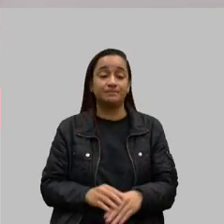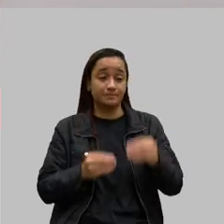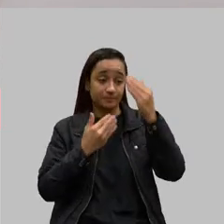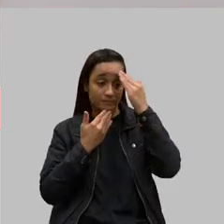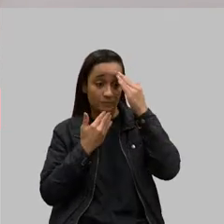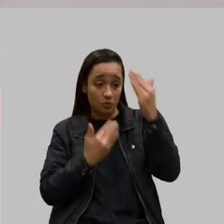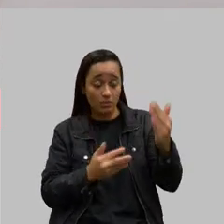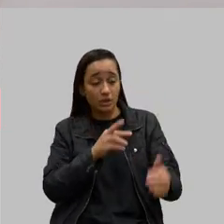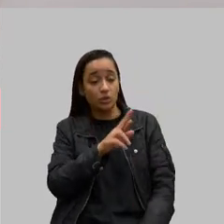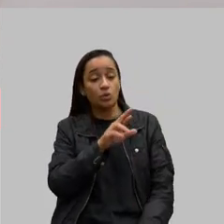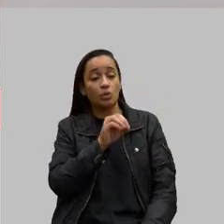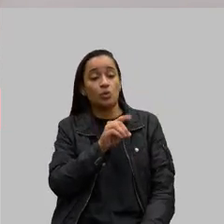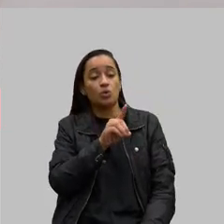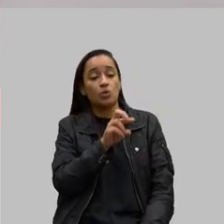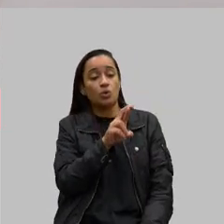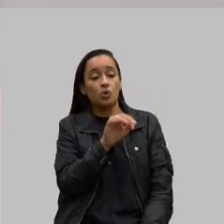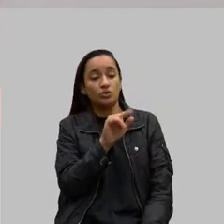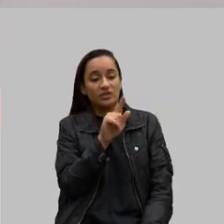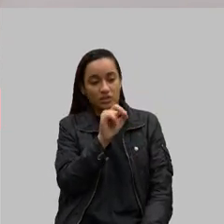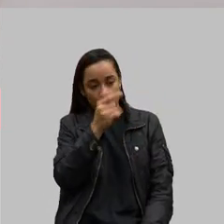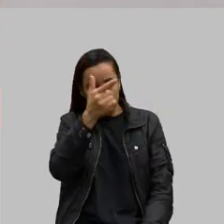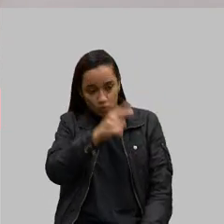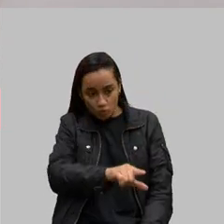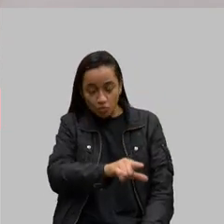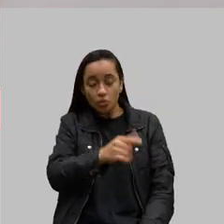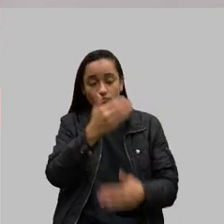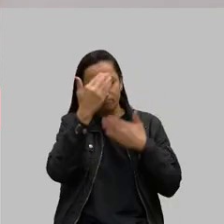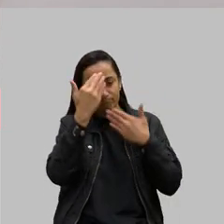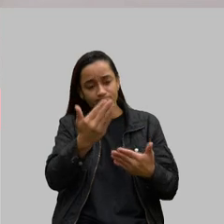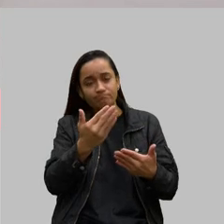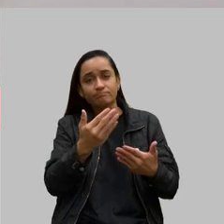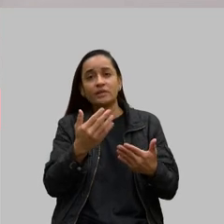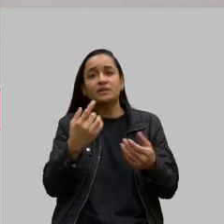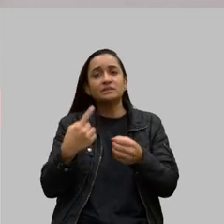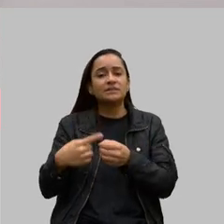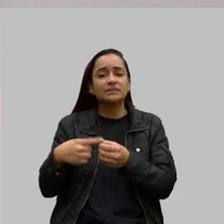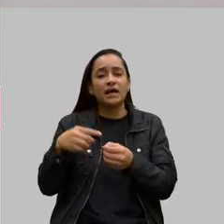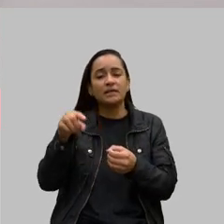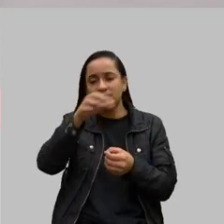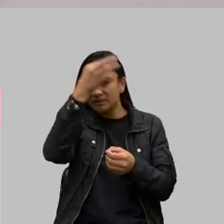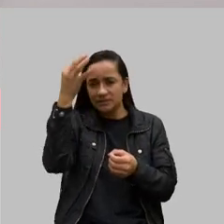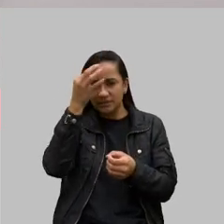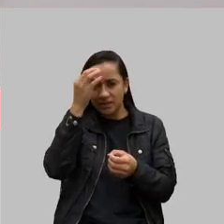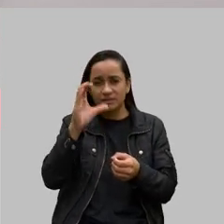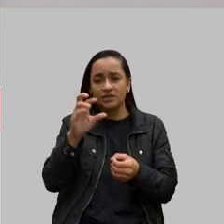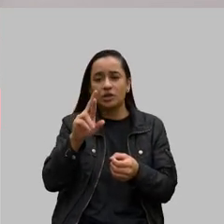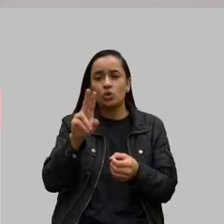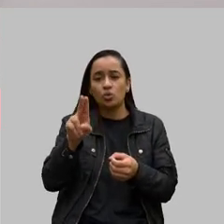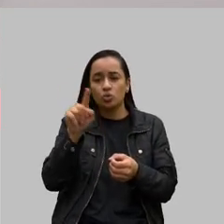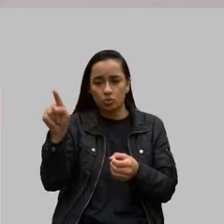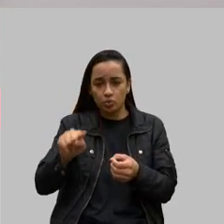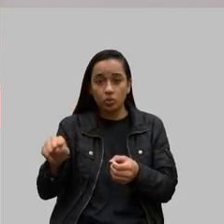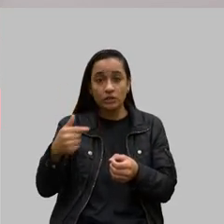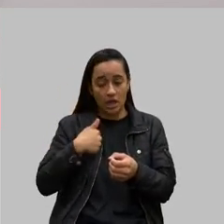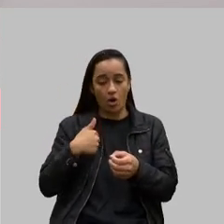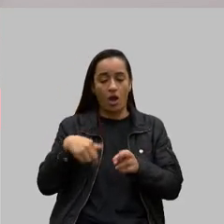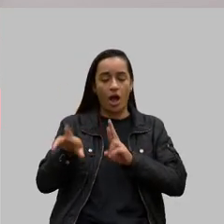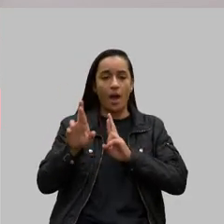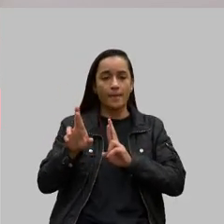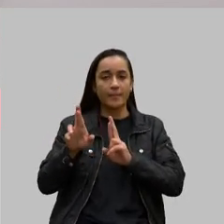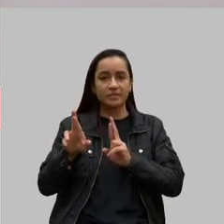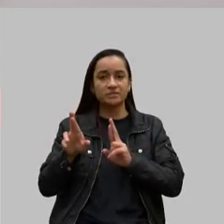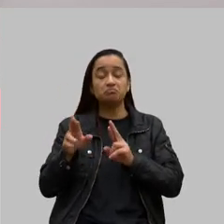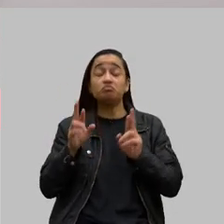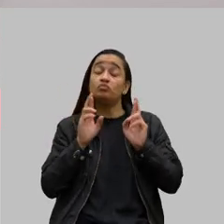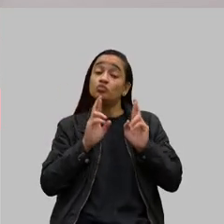vez né citando tanto Santa Cruz dos calvado como ser cita duas cidades que eu represento eh esperamos